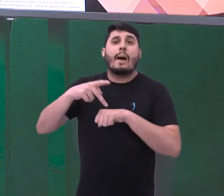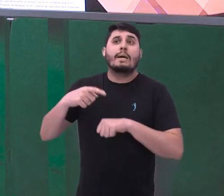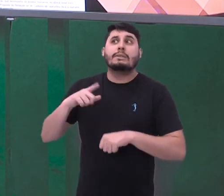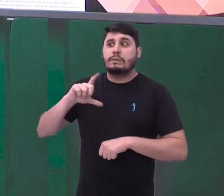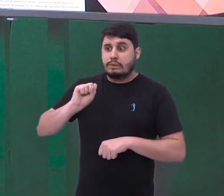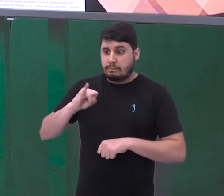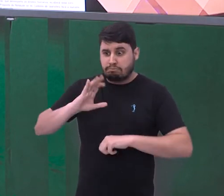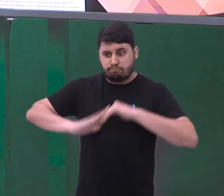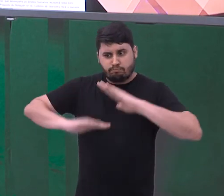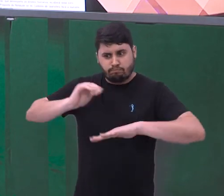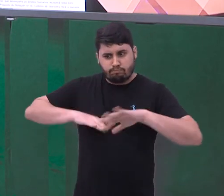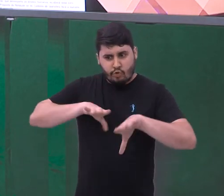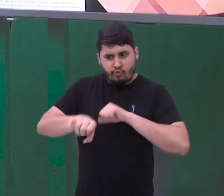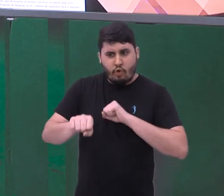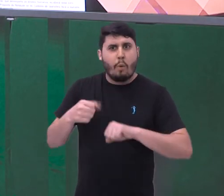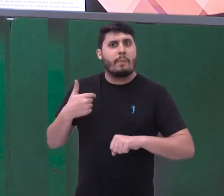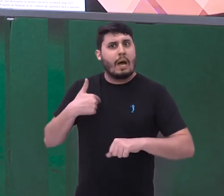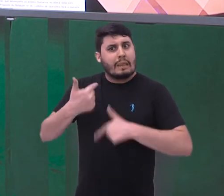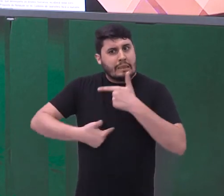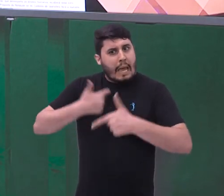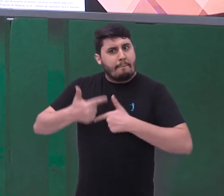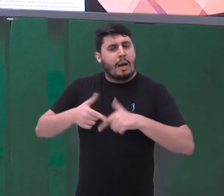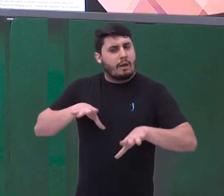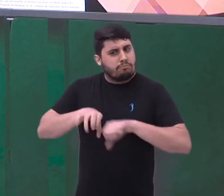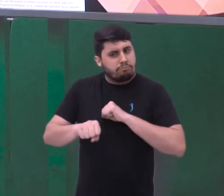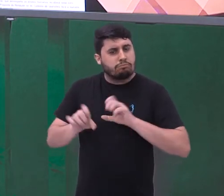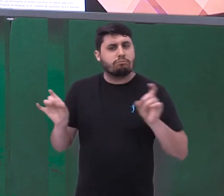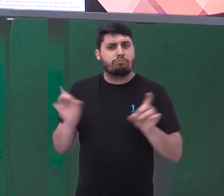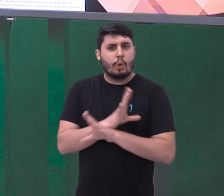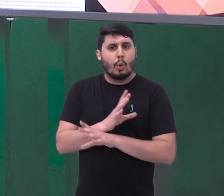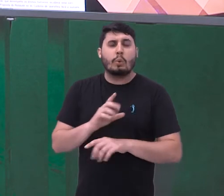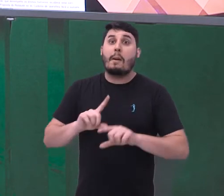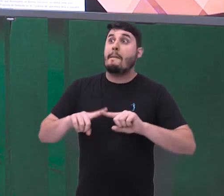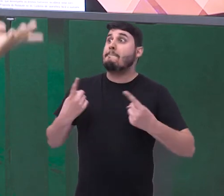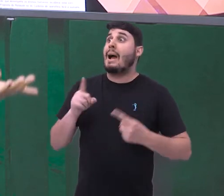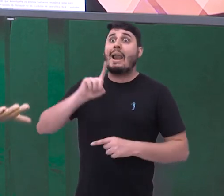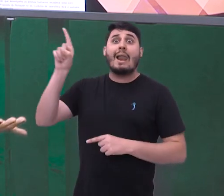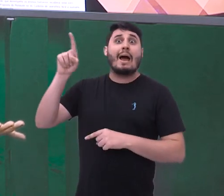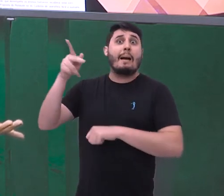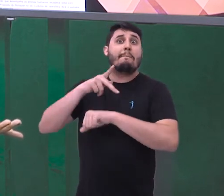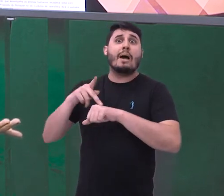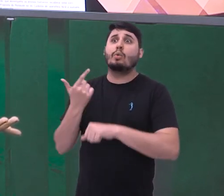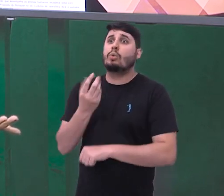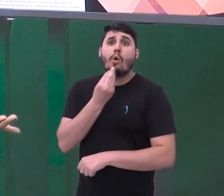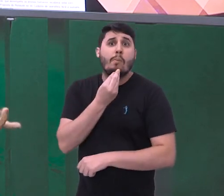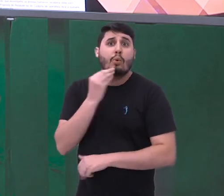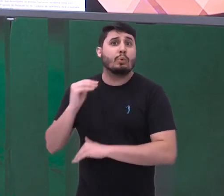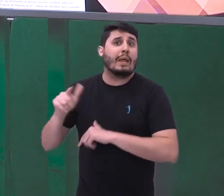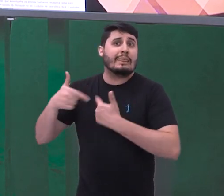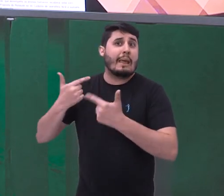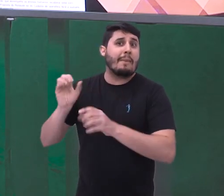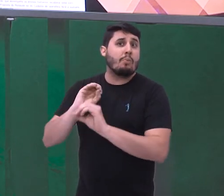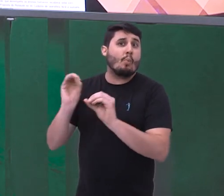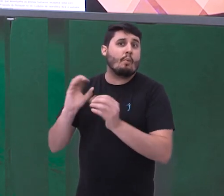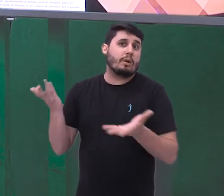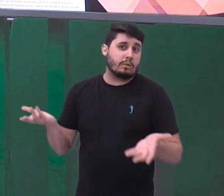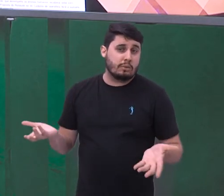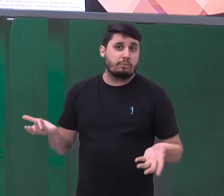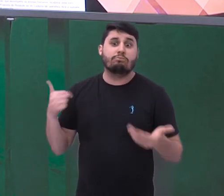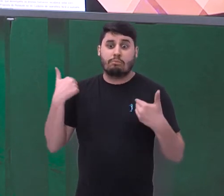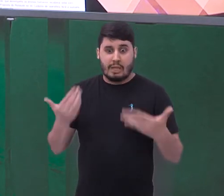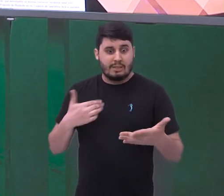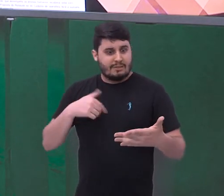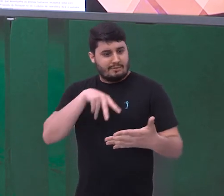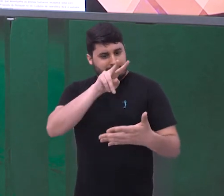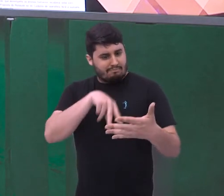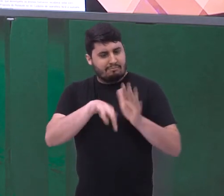competência e sendo um trabalhador e tendo uma formação? Porque não tinha mais trabalho para você ali. Então você vai escrevendo tudo